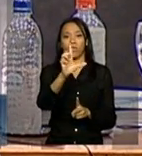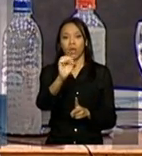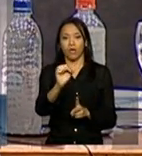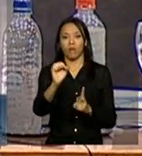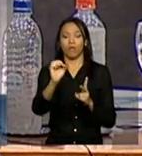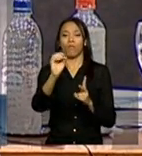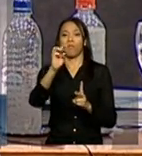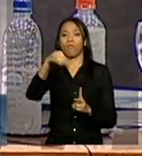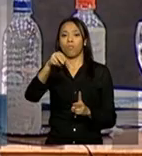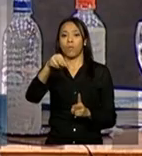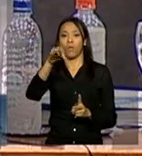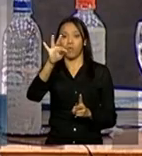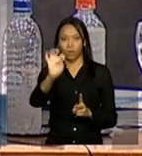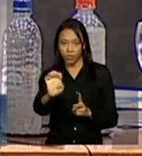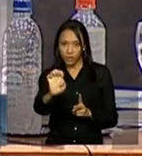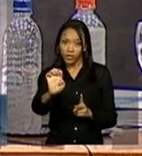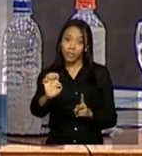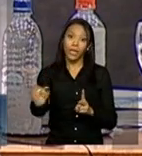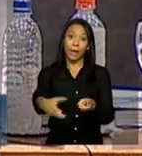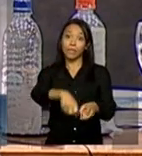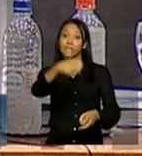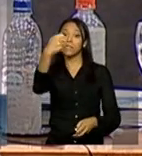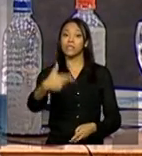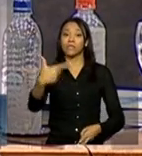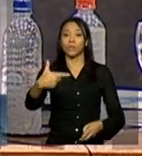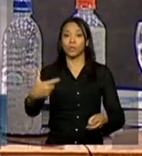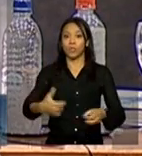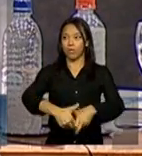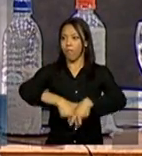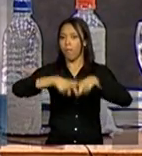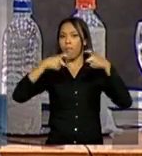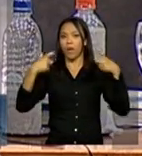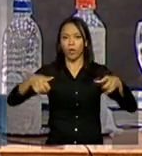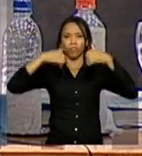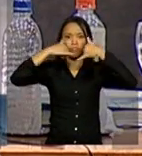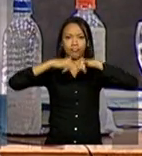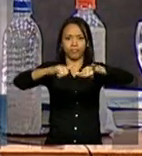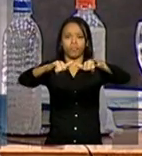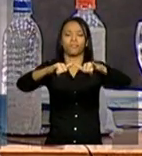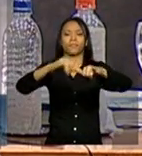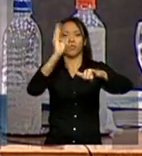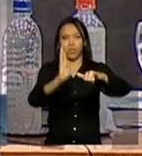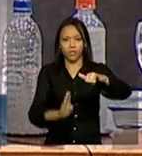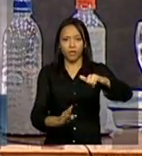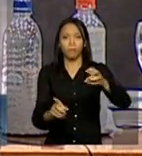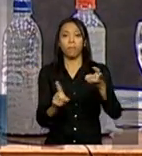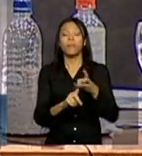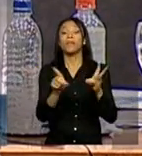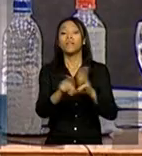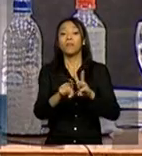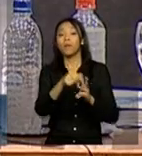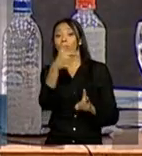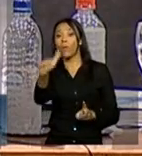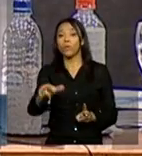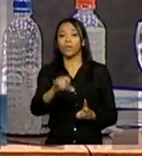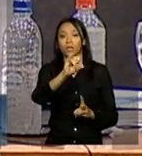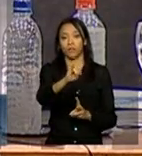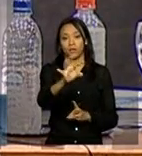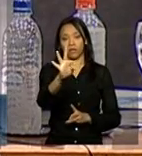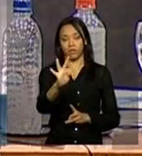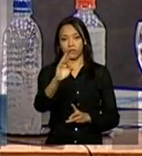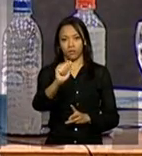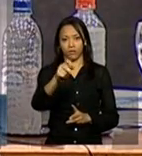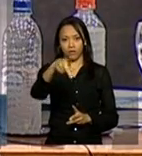vai ser a segunda maior hidrelétrica do país, e o complexo Tapajós será provavelmente o terceiro, seguramente